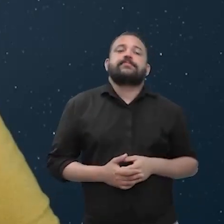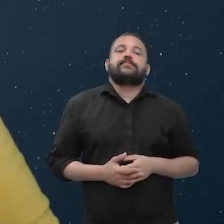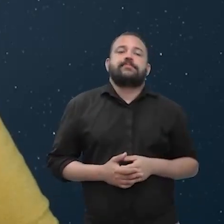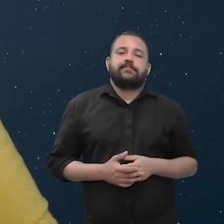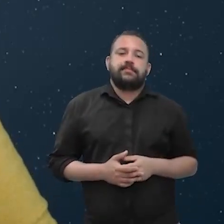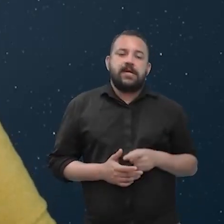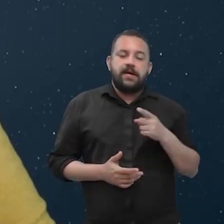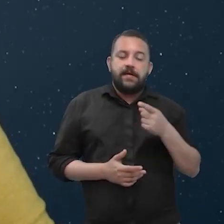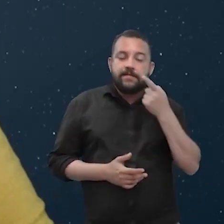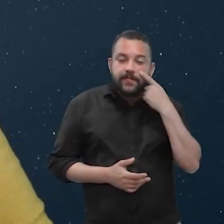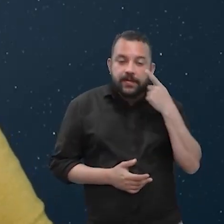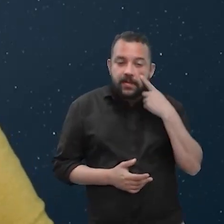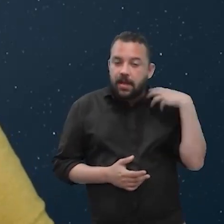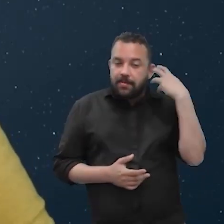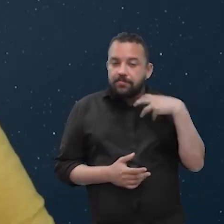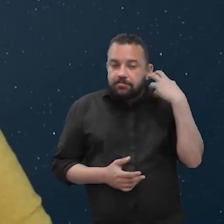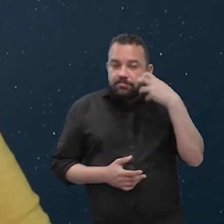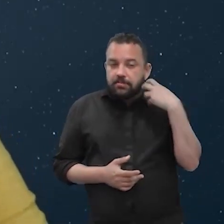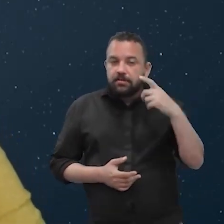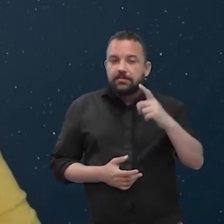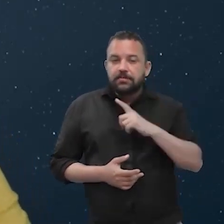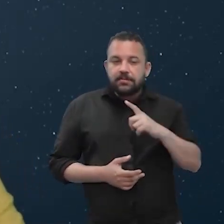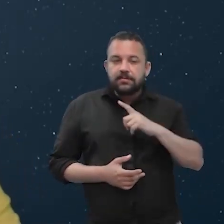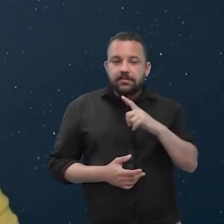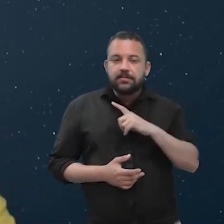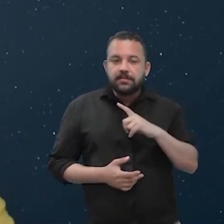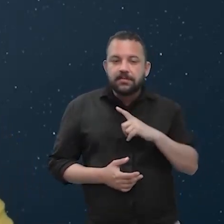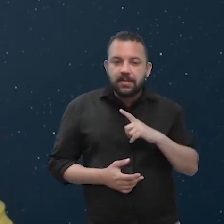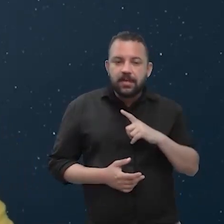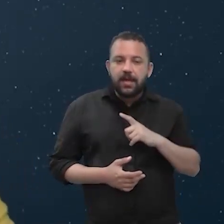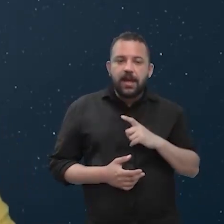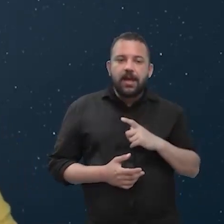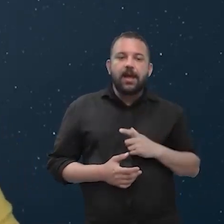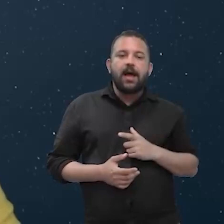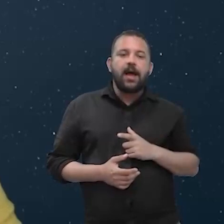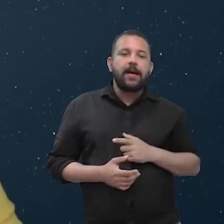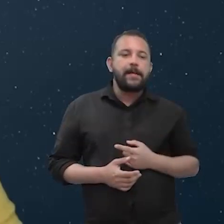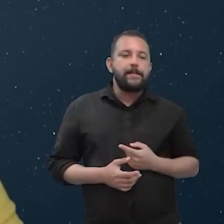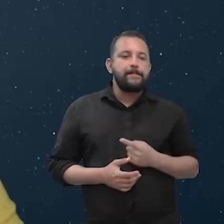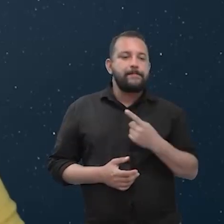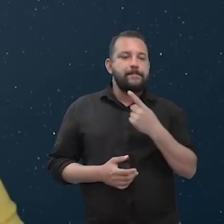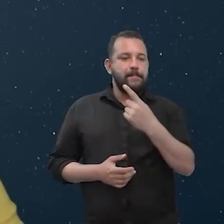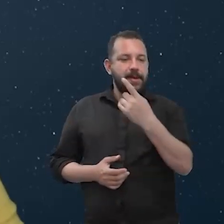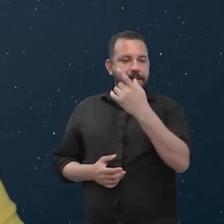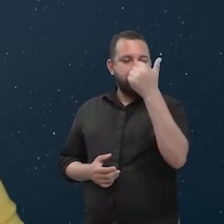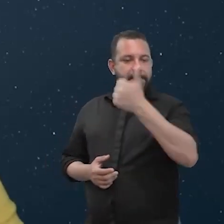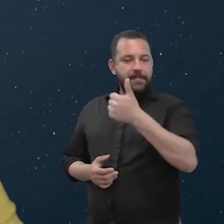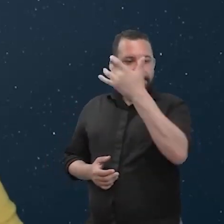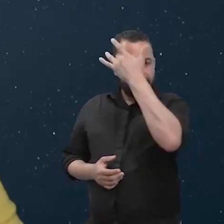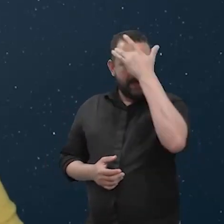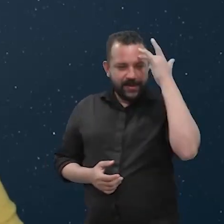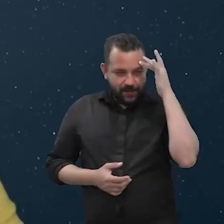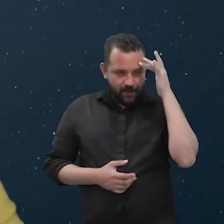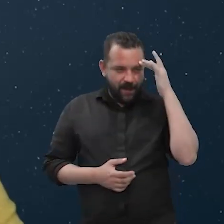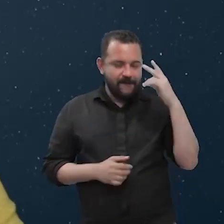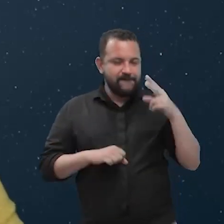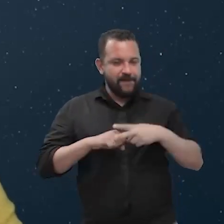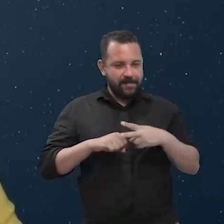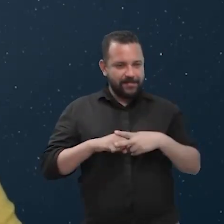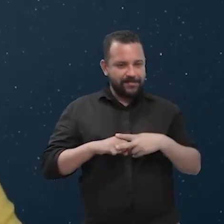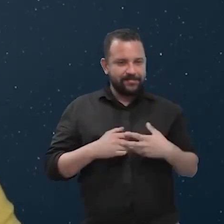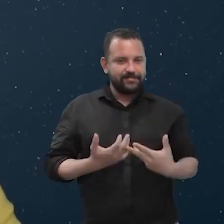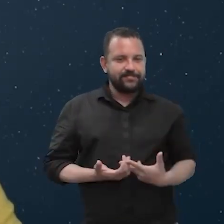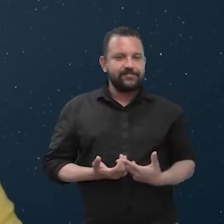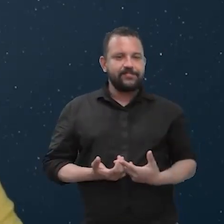Veja se nessa música que você pensou, existe a primeira pessoa. Verbos na primeira pessoa.